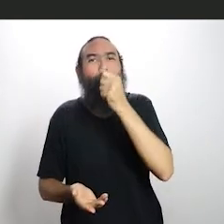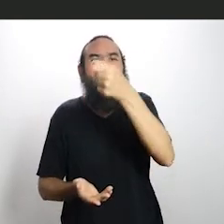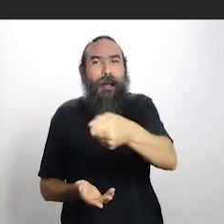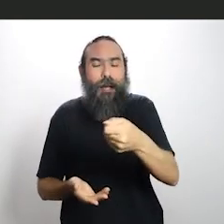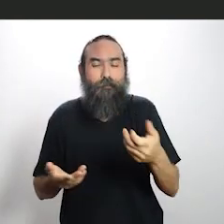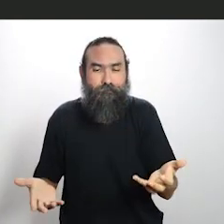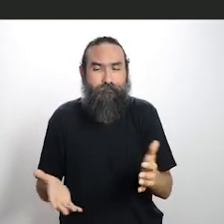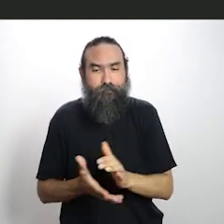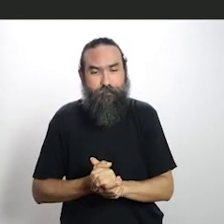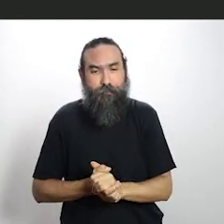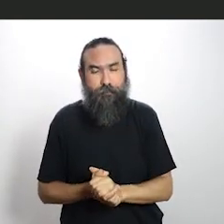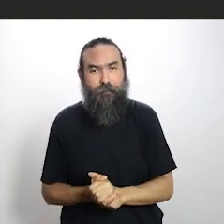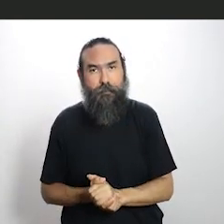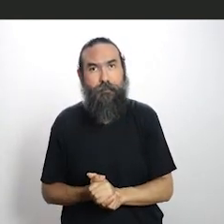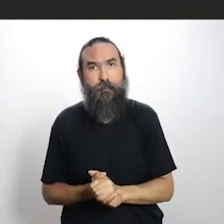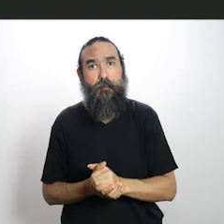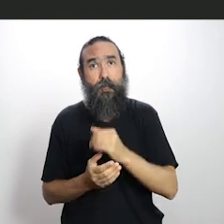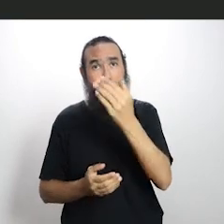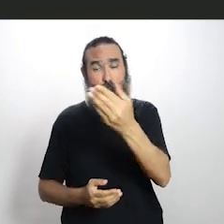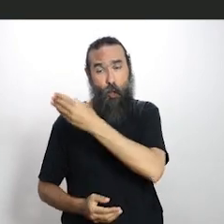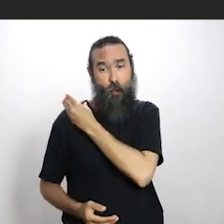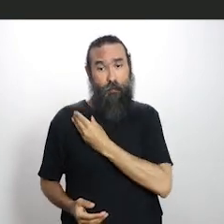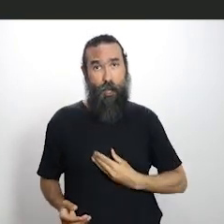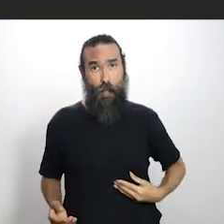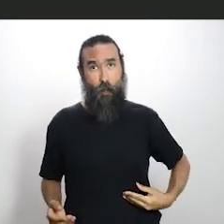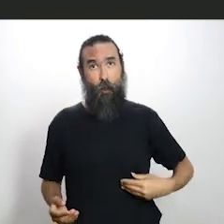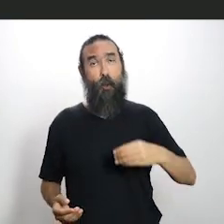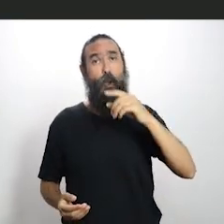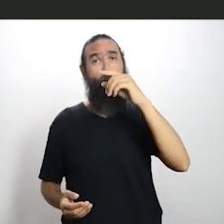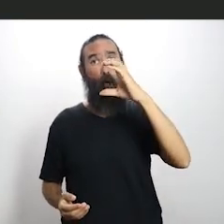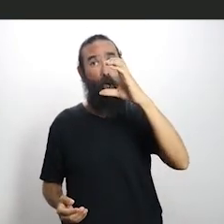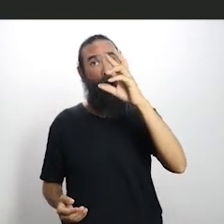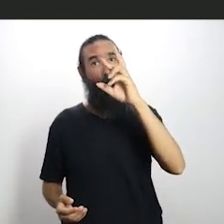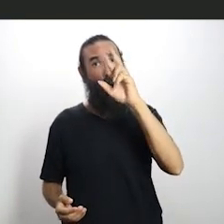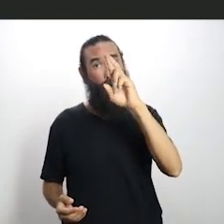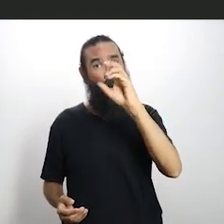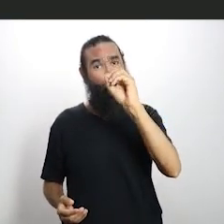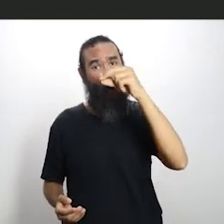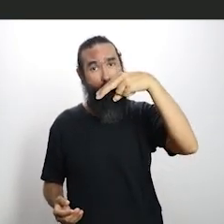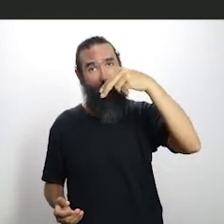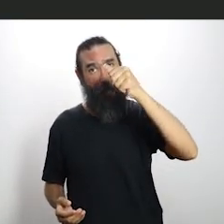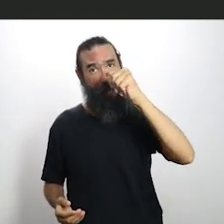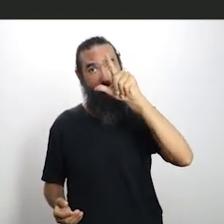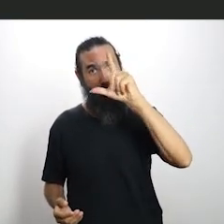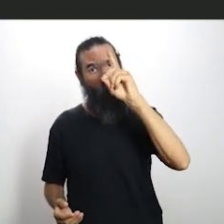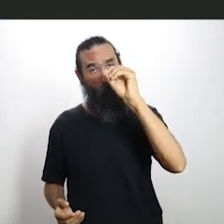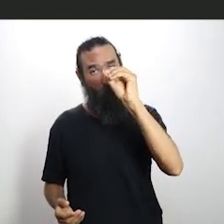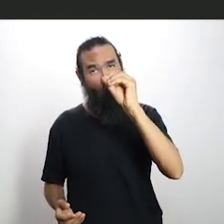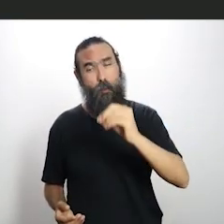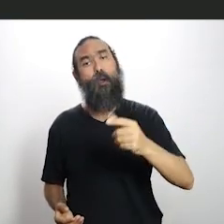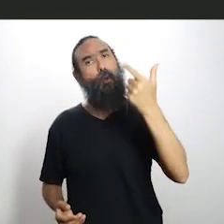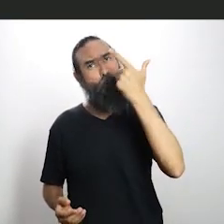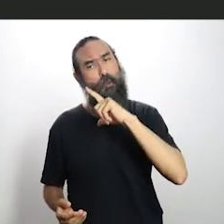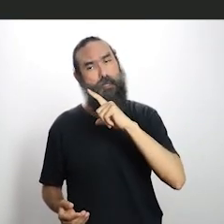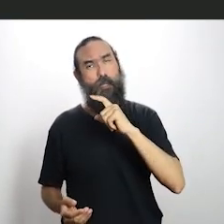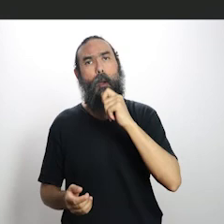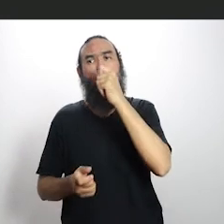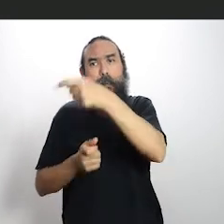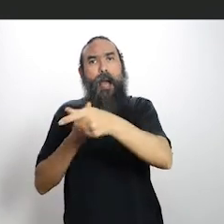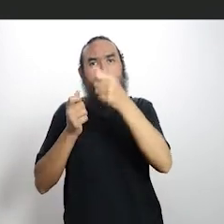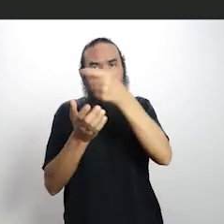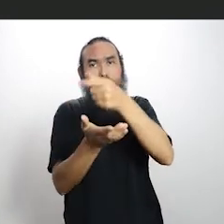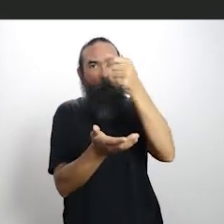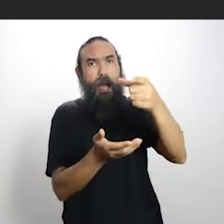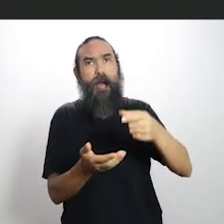de 2018 um ano depois que ele foi aberto foi a primeira vez no estado de Goiás que no prazo de 12 meses um fundo é